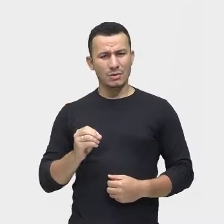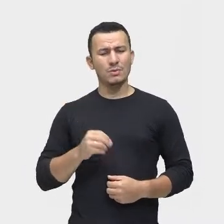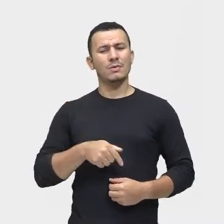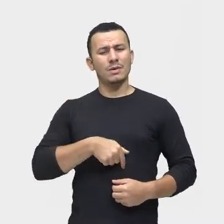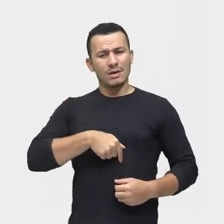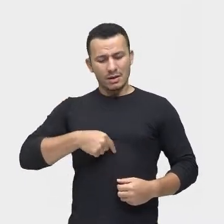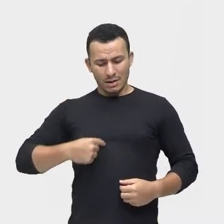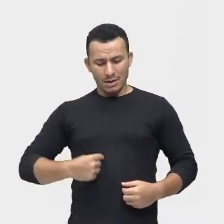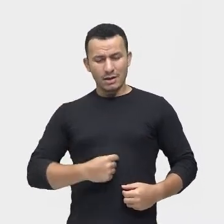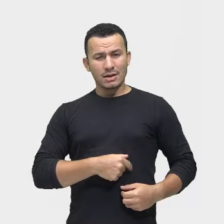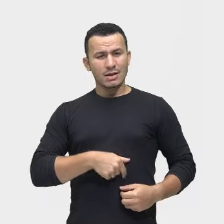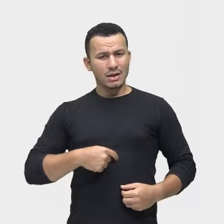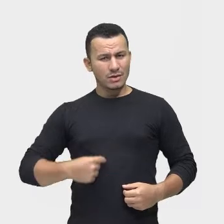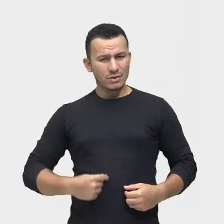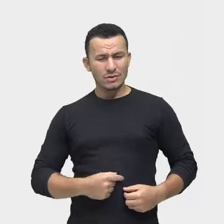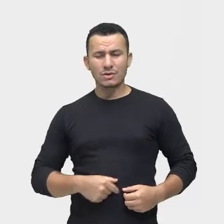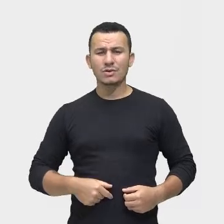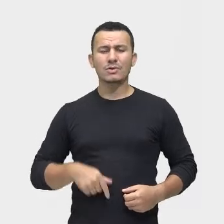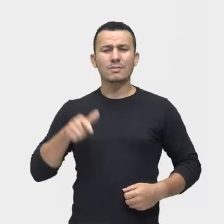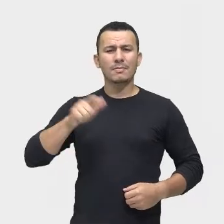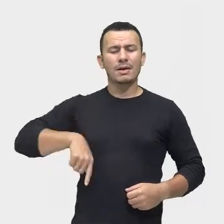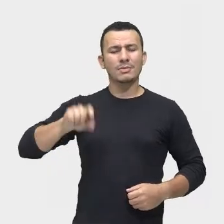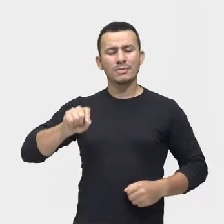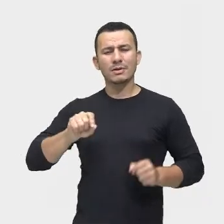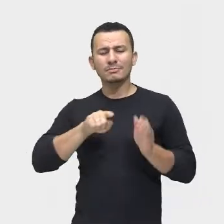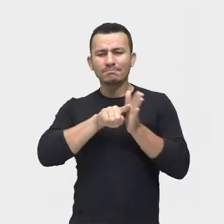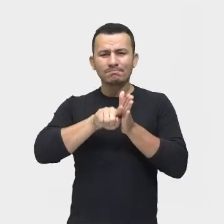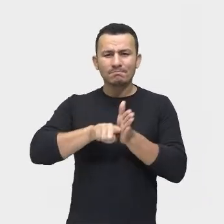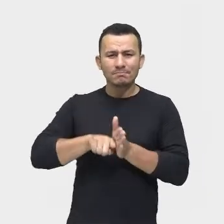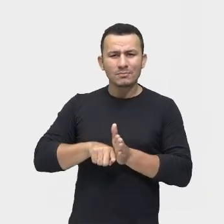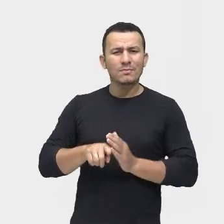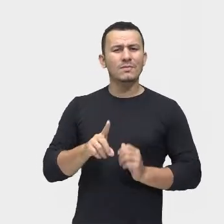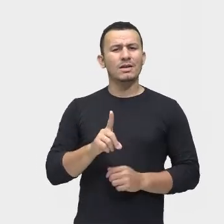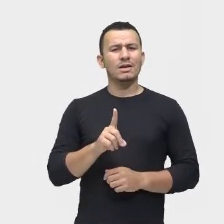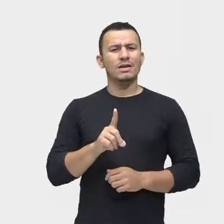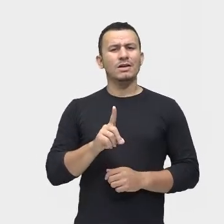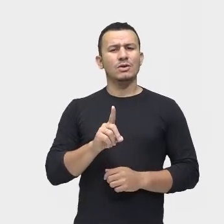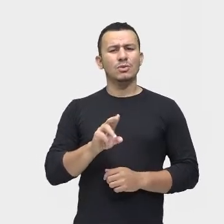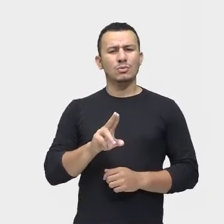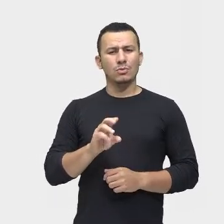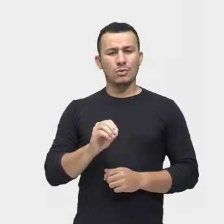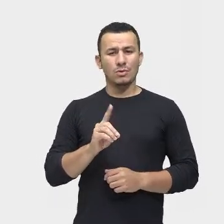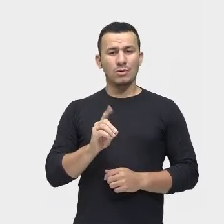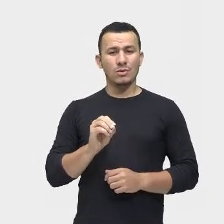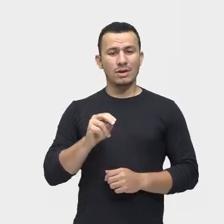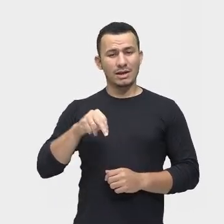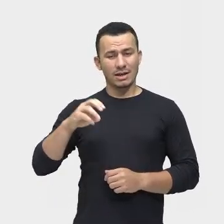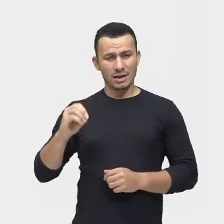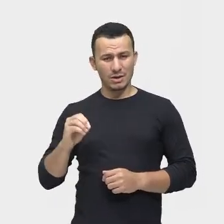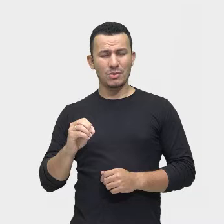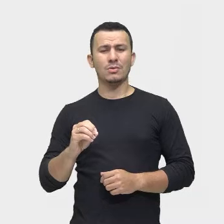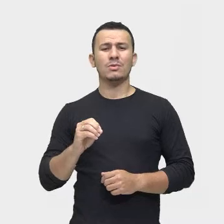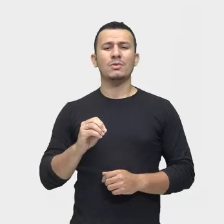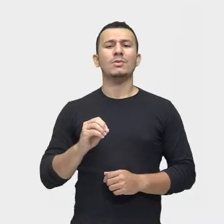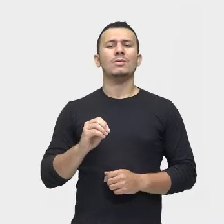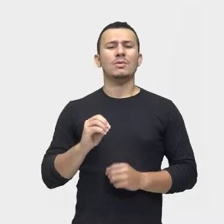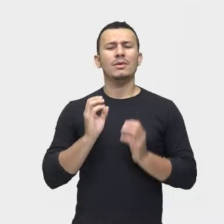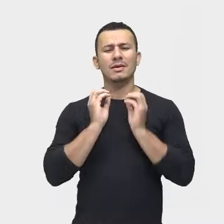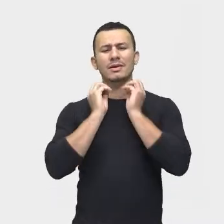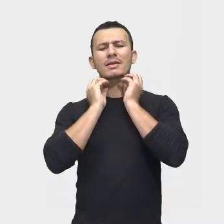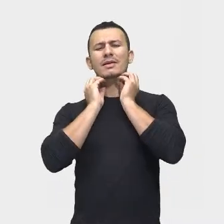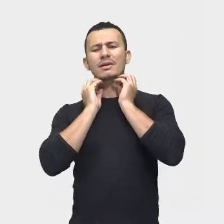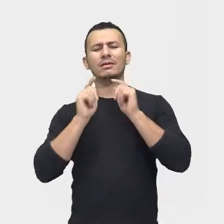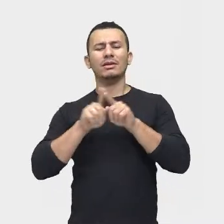delgado. Que mais a gente tem aqui? Duodeno, vesícula biliar, fígado, glândulas, você não tem